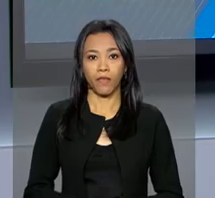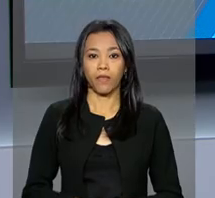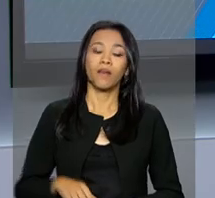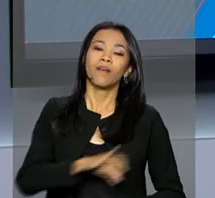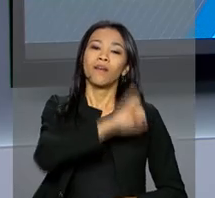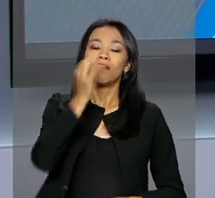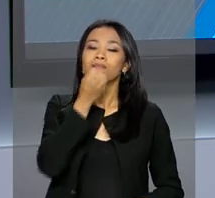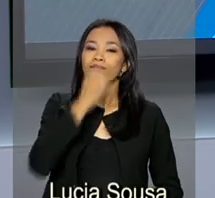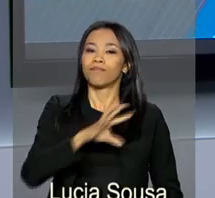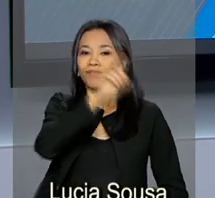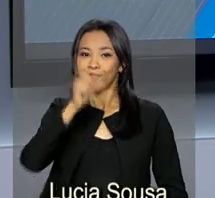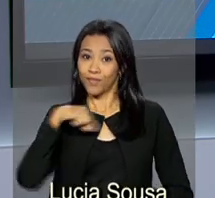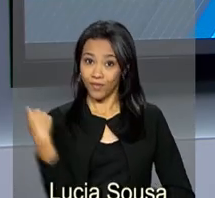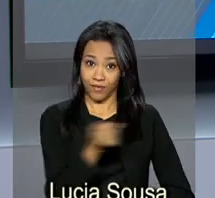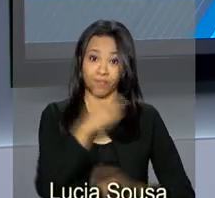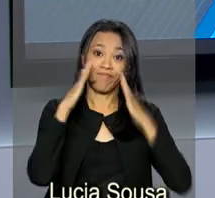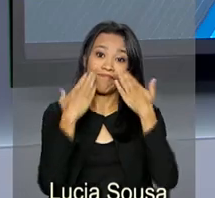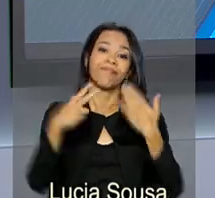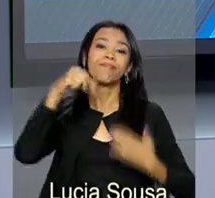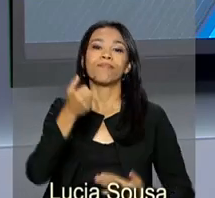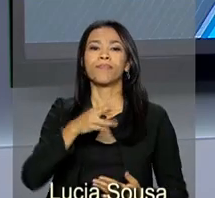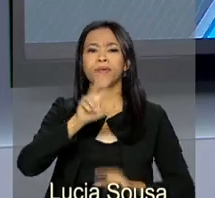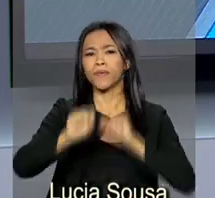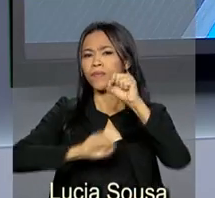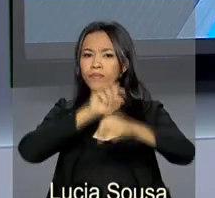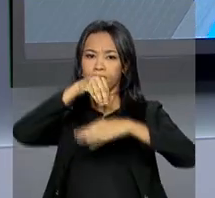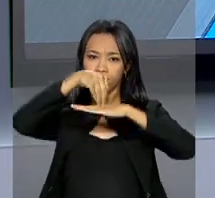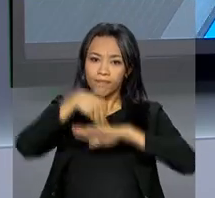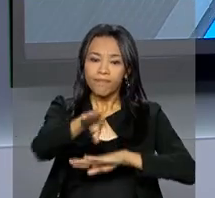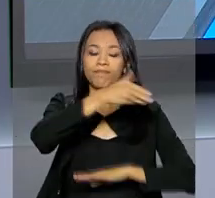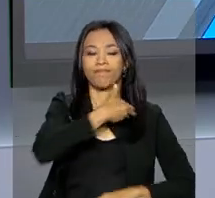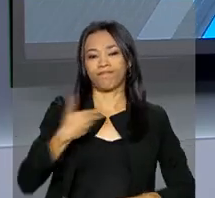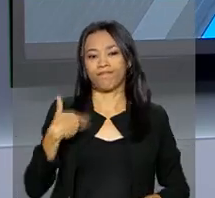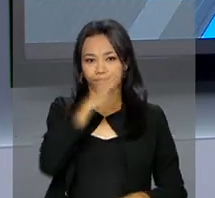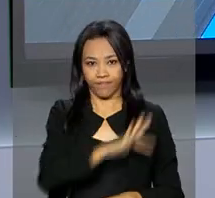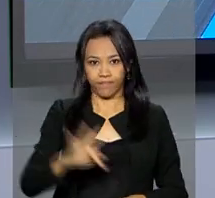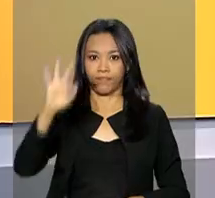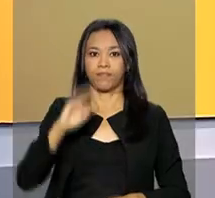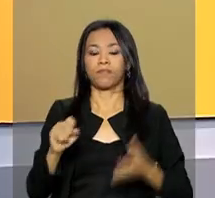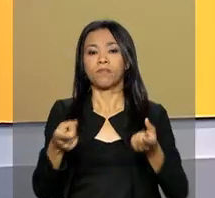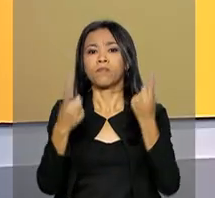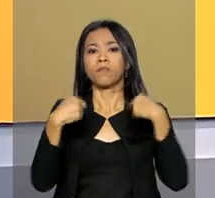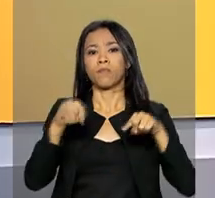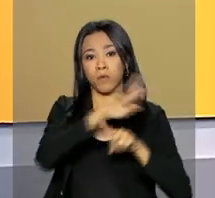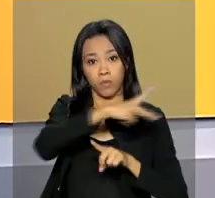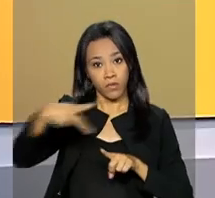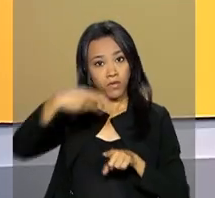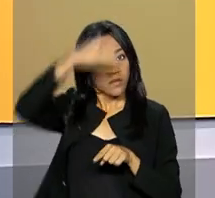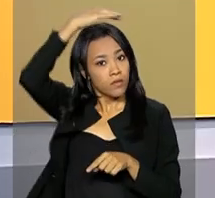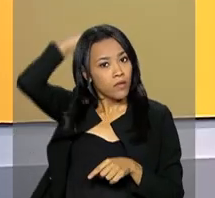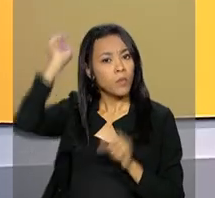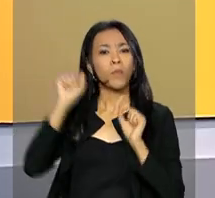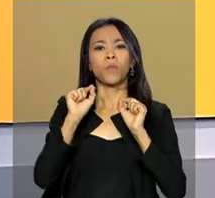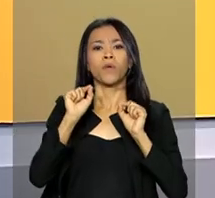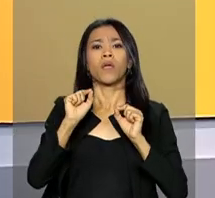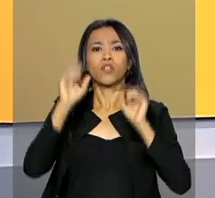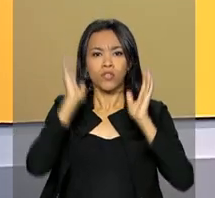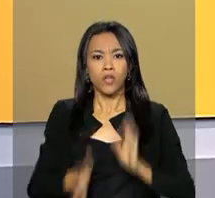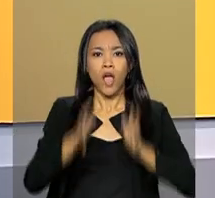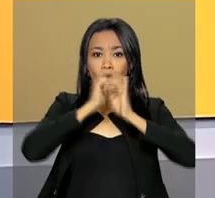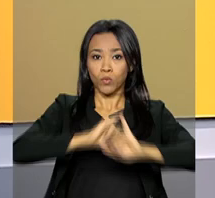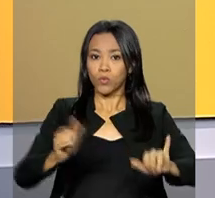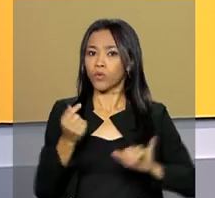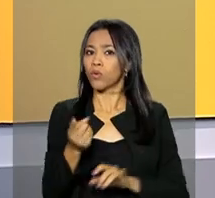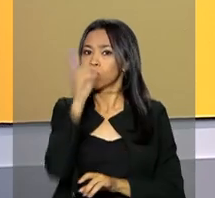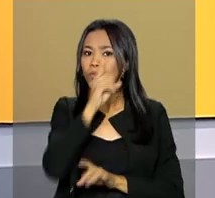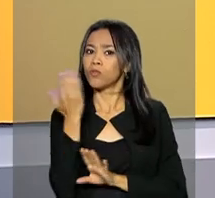Olá bom dia estamos de volta com repórter NBR e as notícias do governo federal o presidente Michel Temer anunciou neste domingo